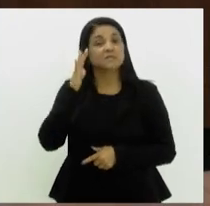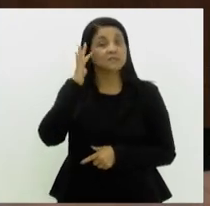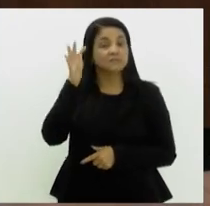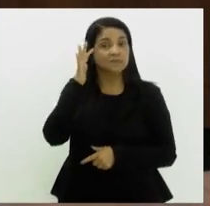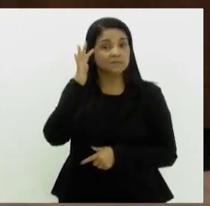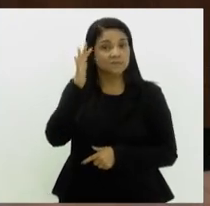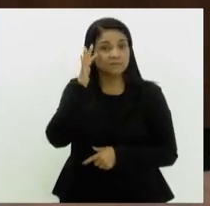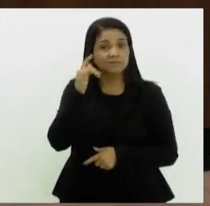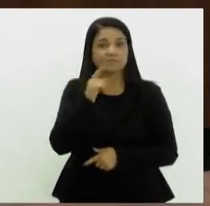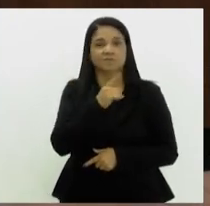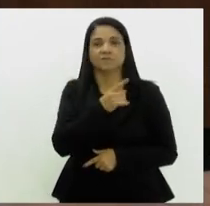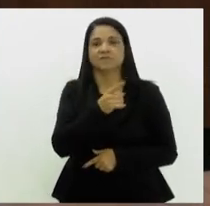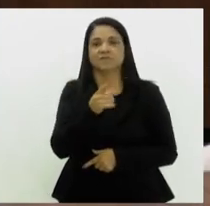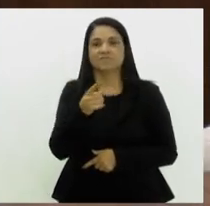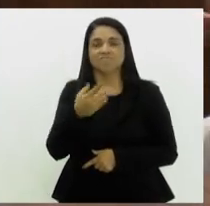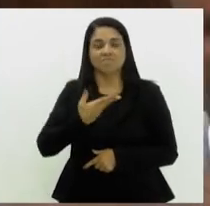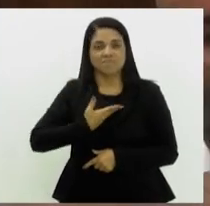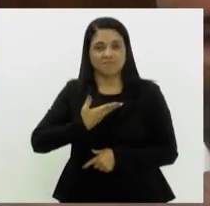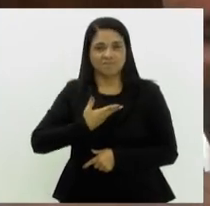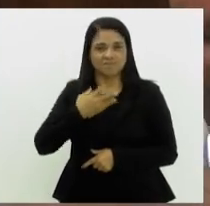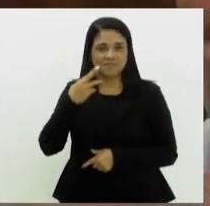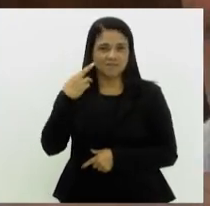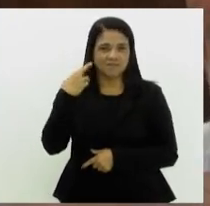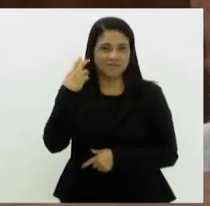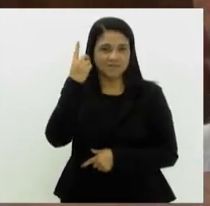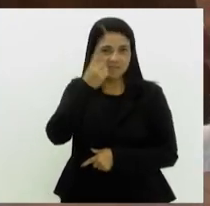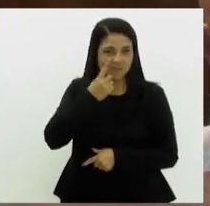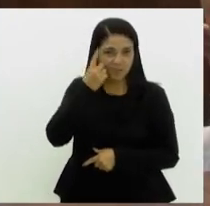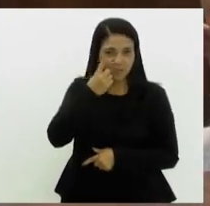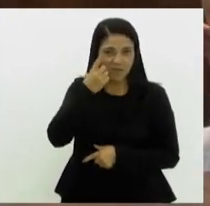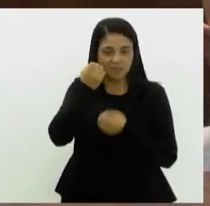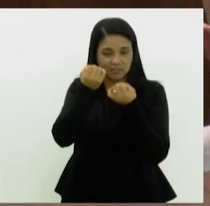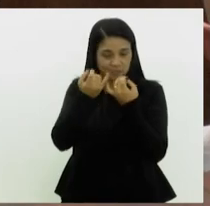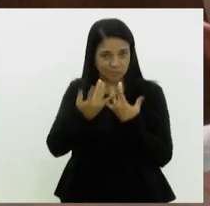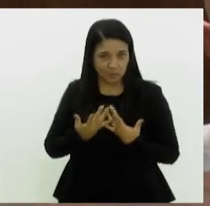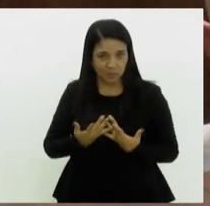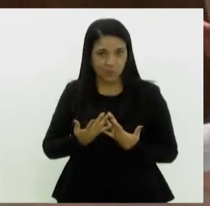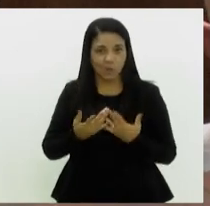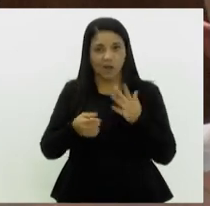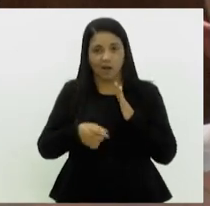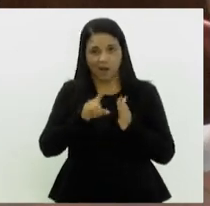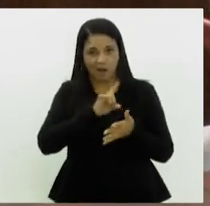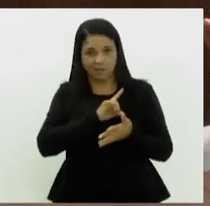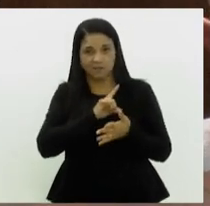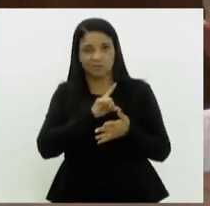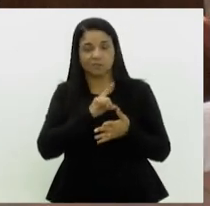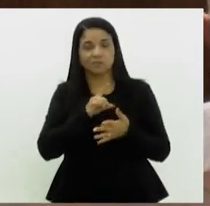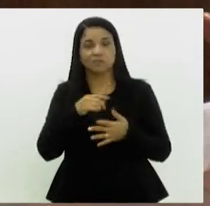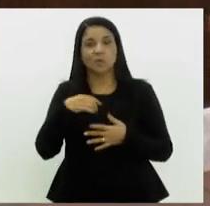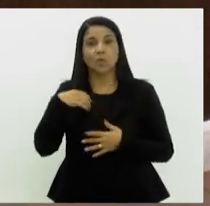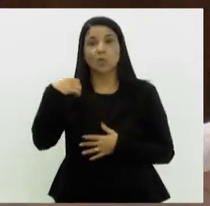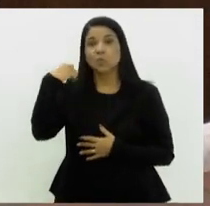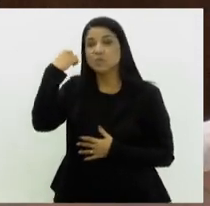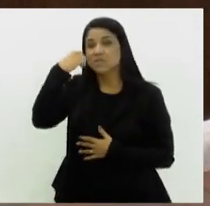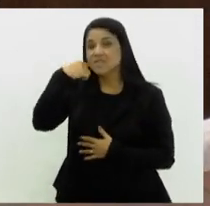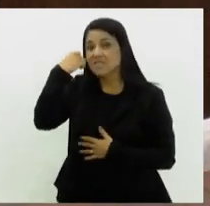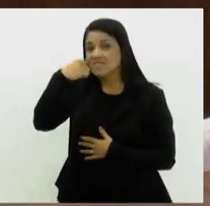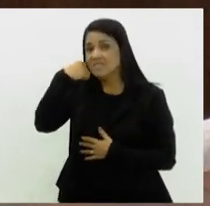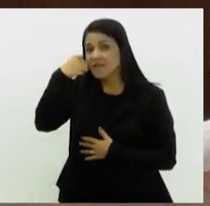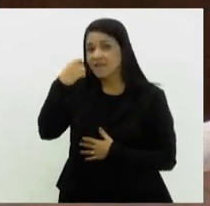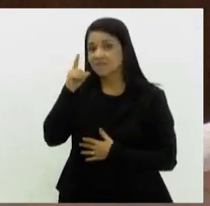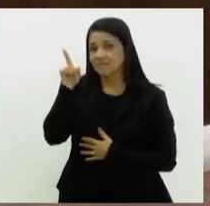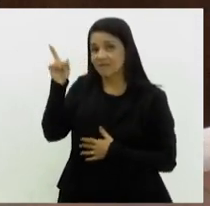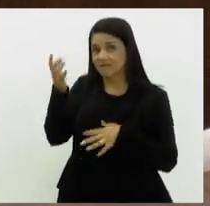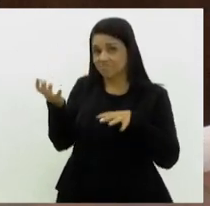as nobres colegas trouxeram, né, sobre as condições no nosso Senado em Brasília,